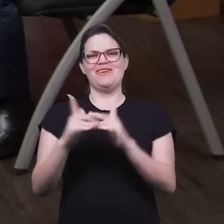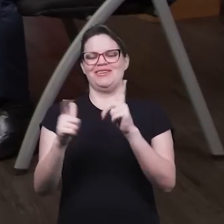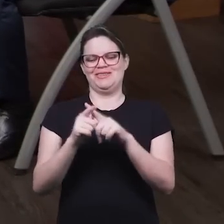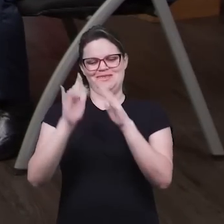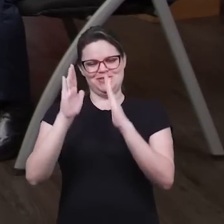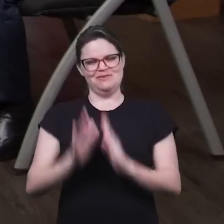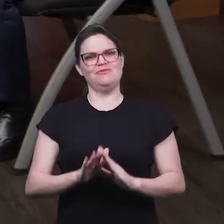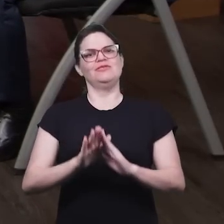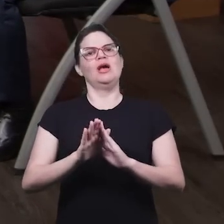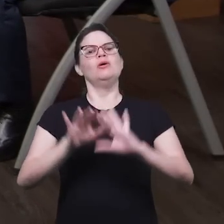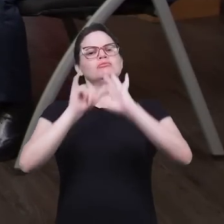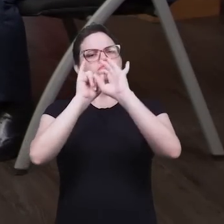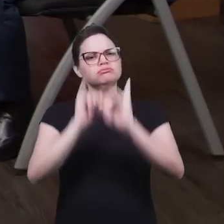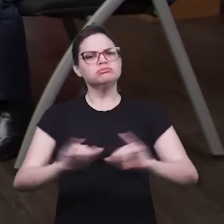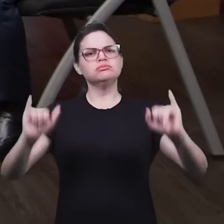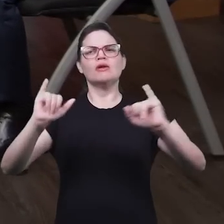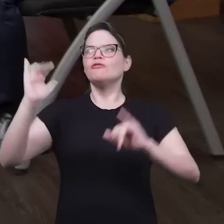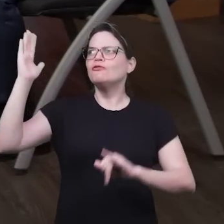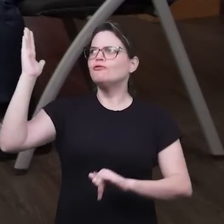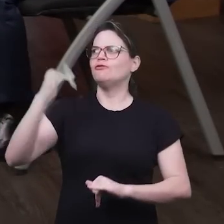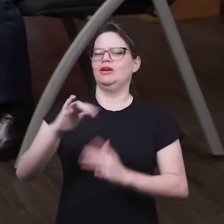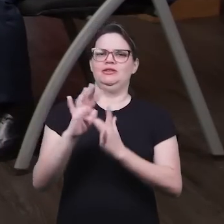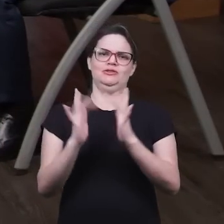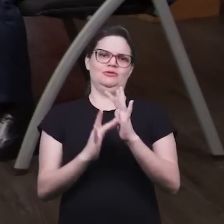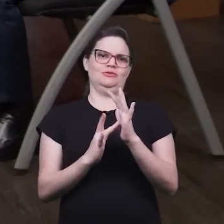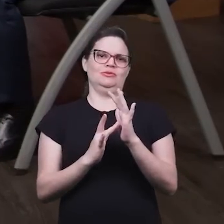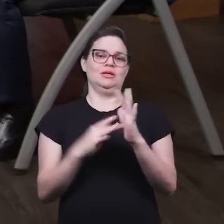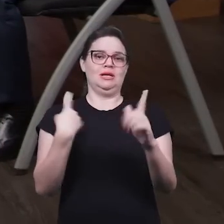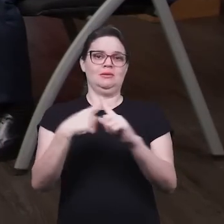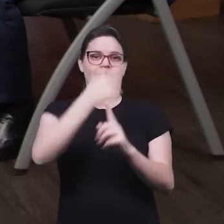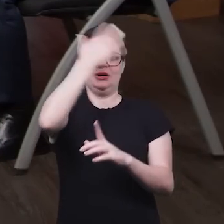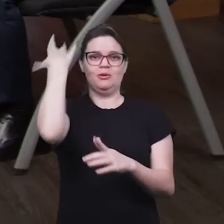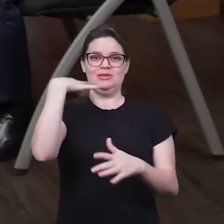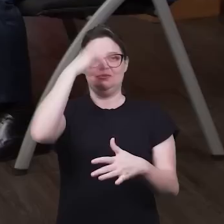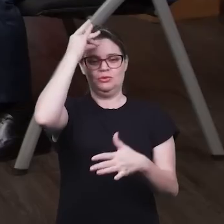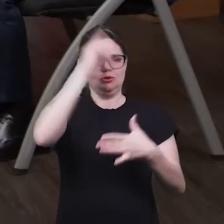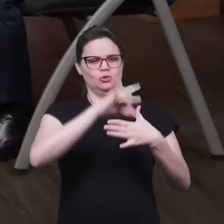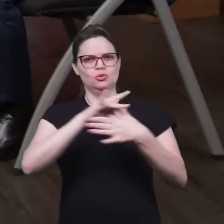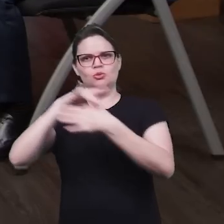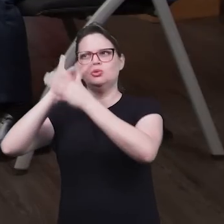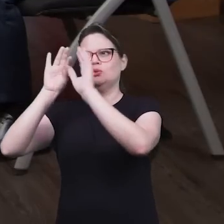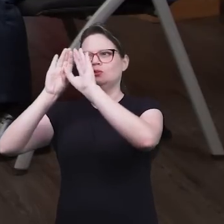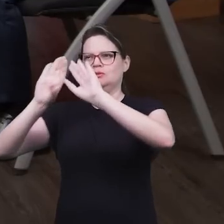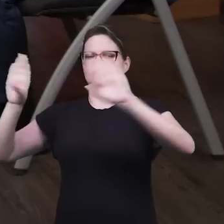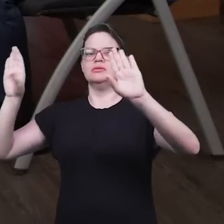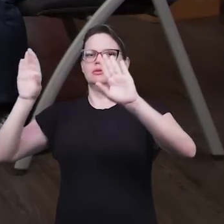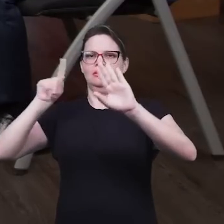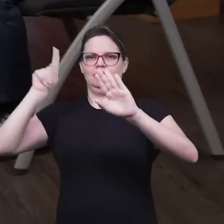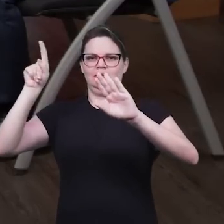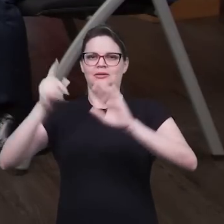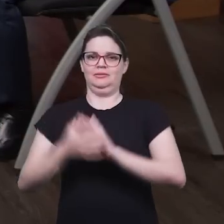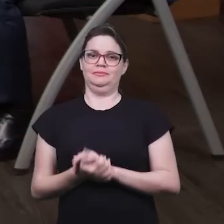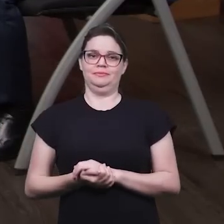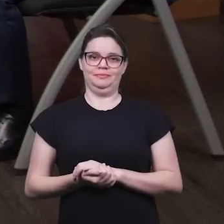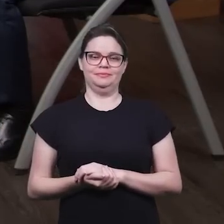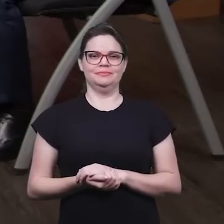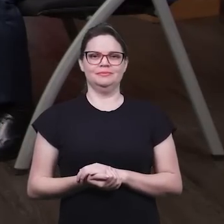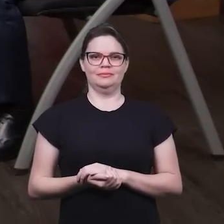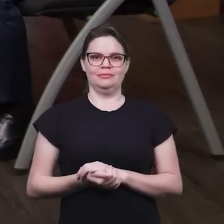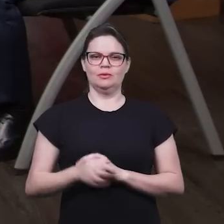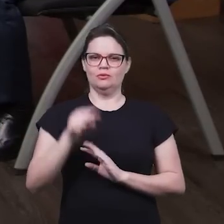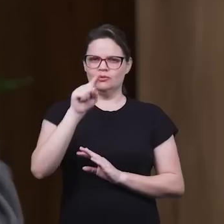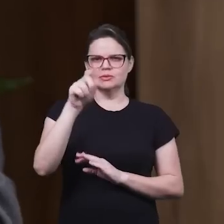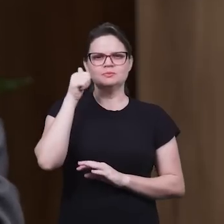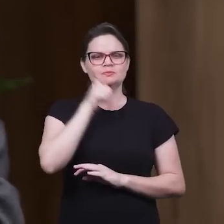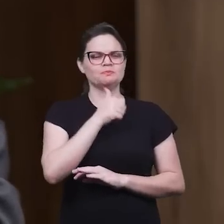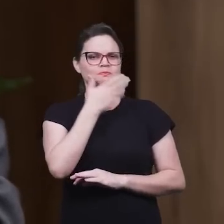Então nós não podemos perder o Espírito Santo, porque é ele que nos levará à glória de Deus. Glória a Deus. Glória E a Deus. se para você, para o